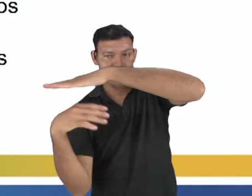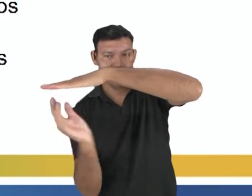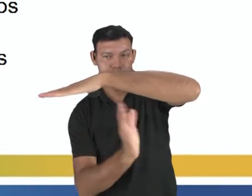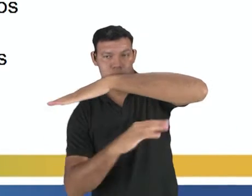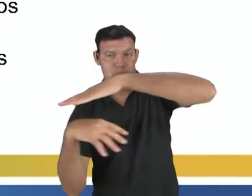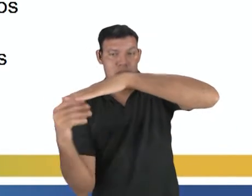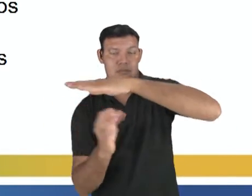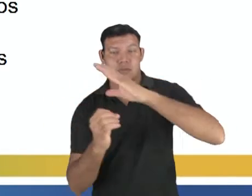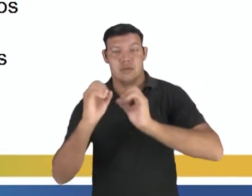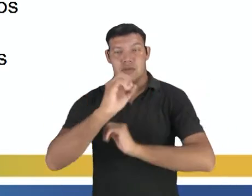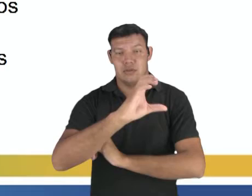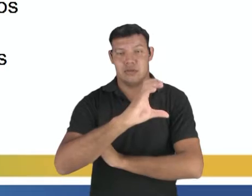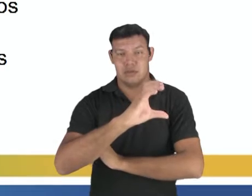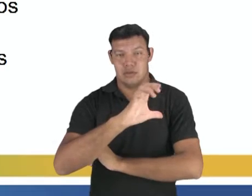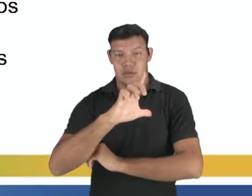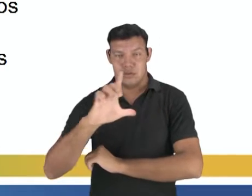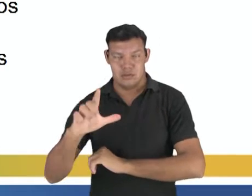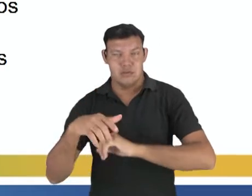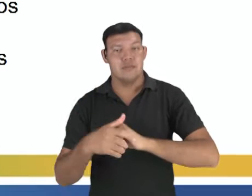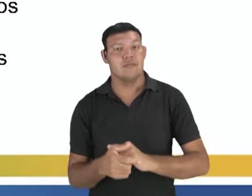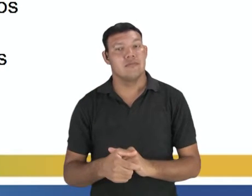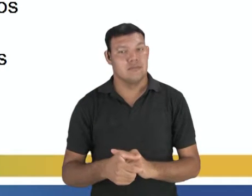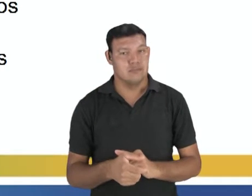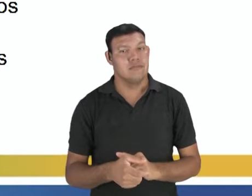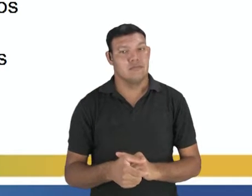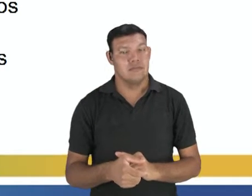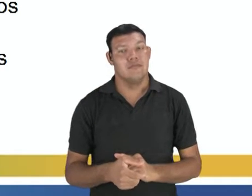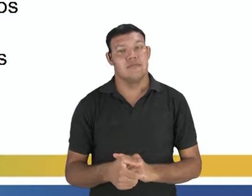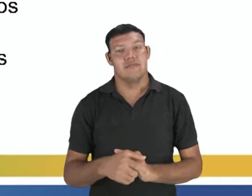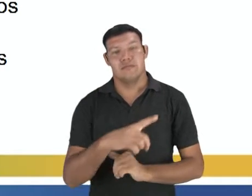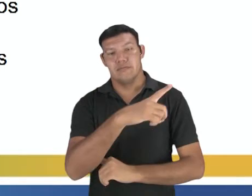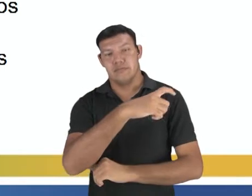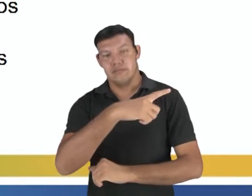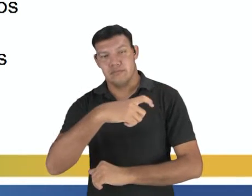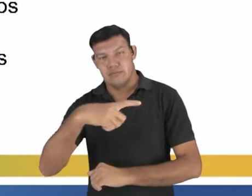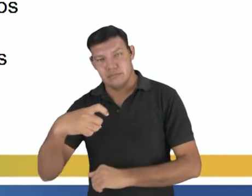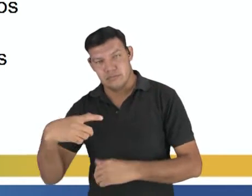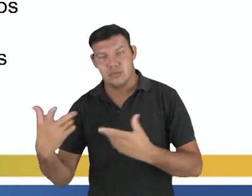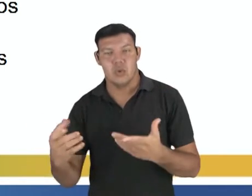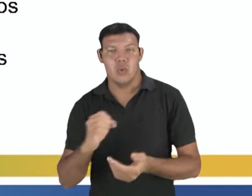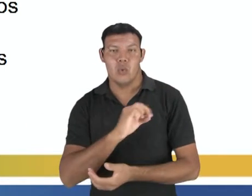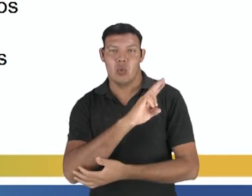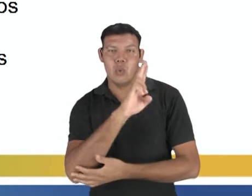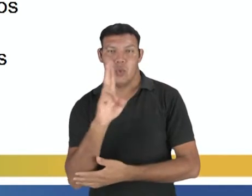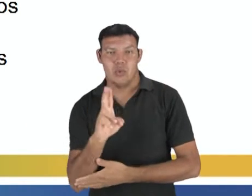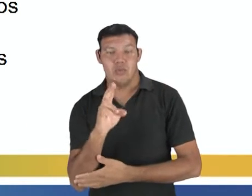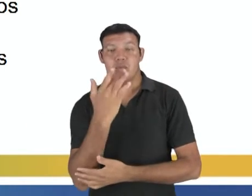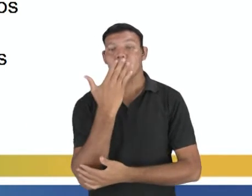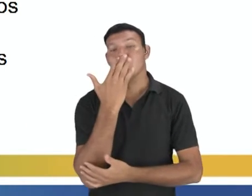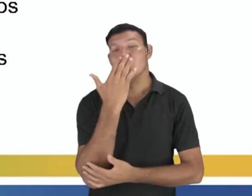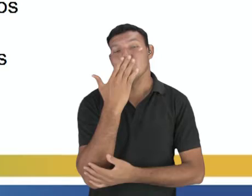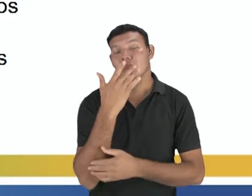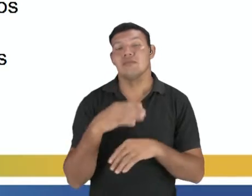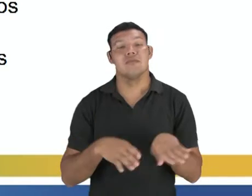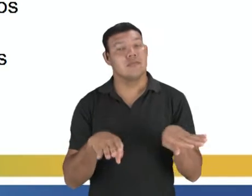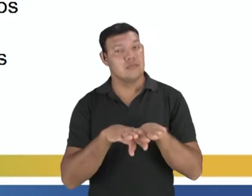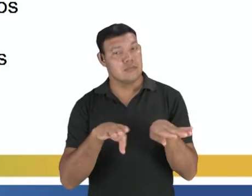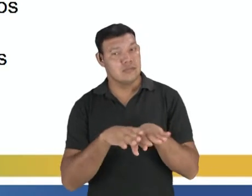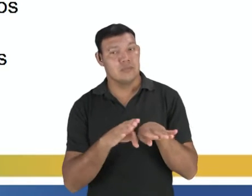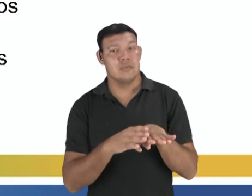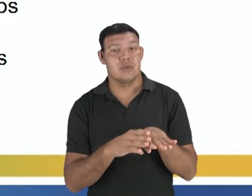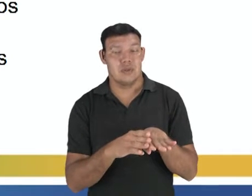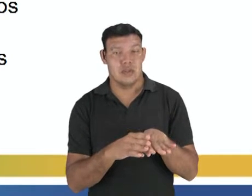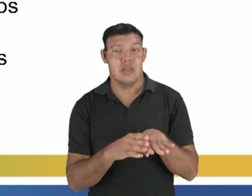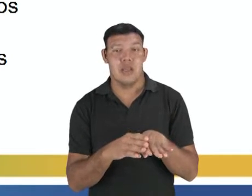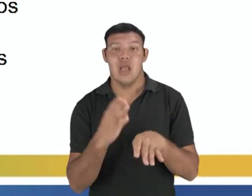sendo classificadas de acordo com os seus flagelos ou de acordo com a sua coloração e ainda os